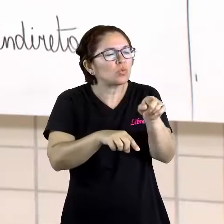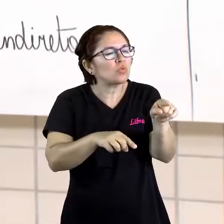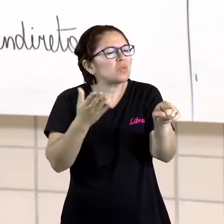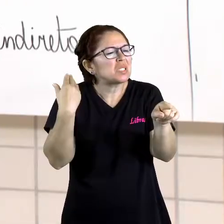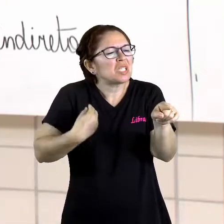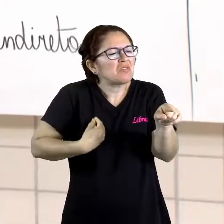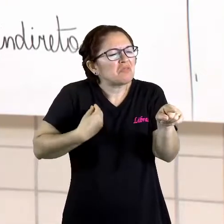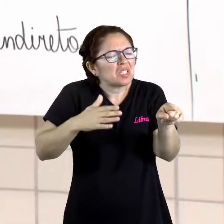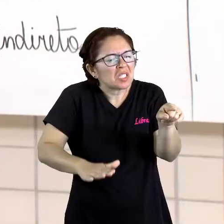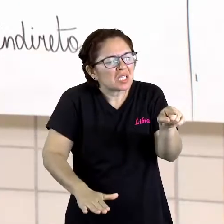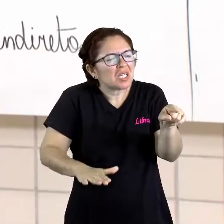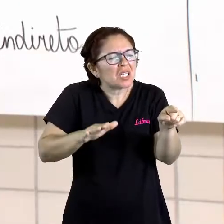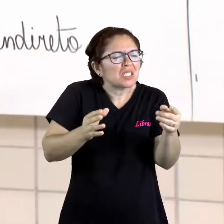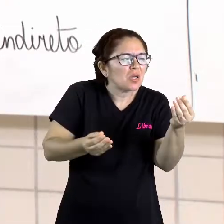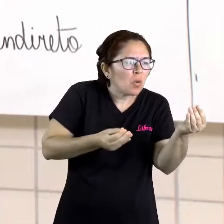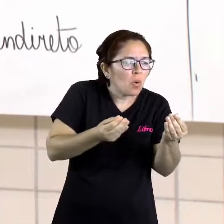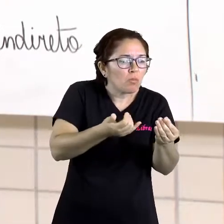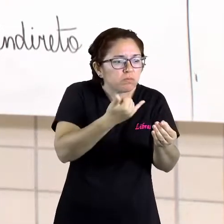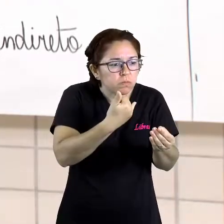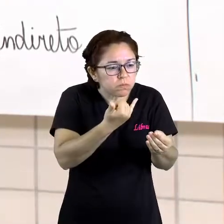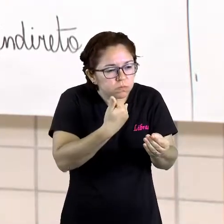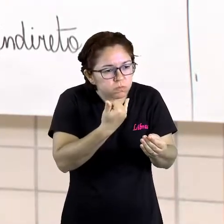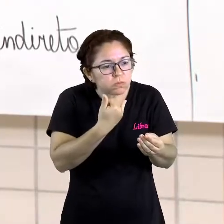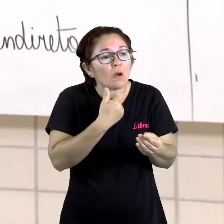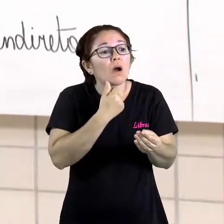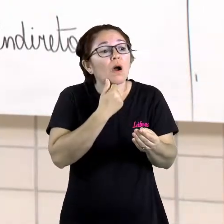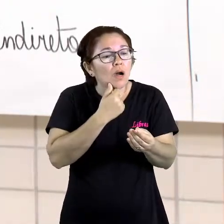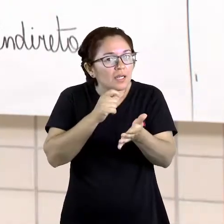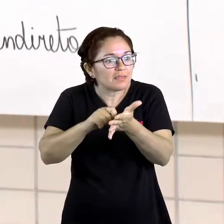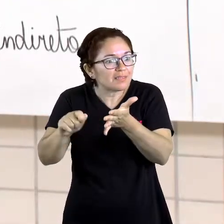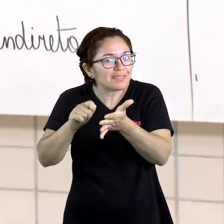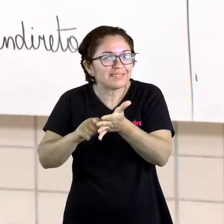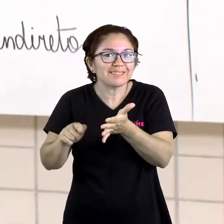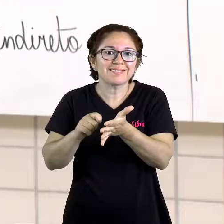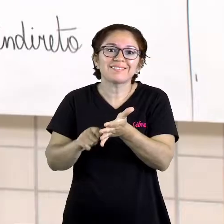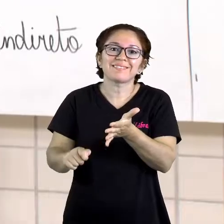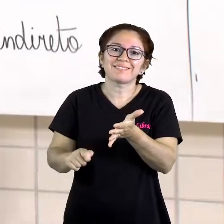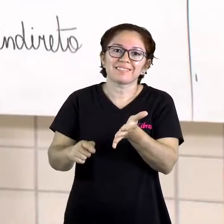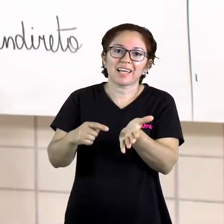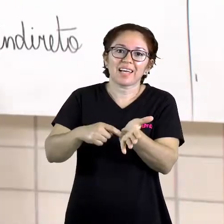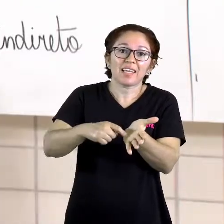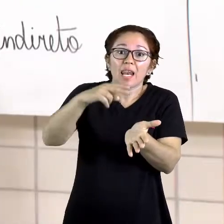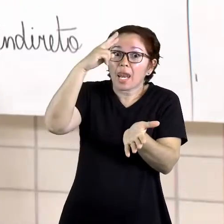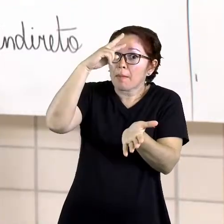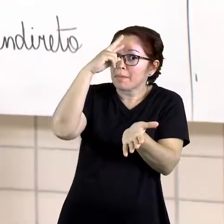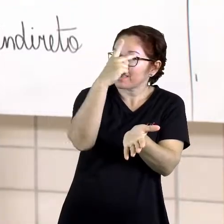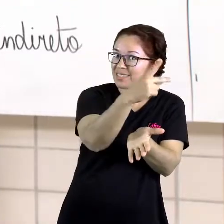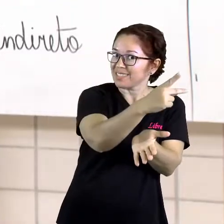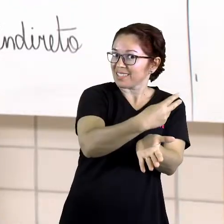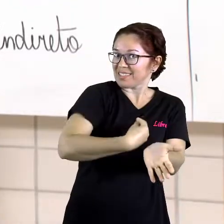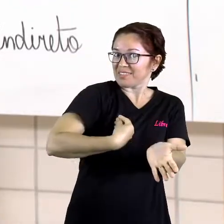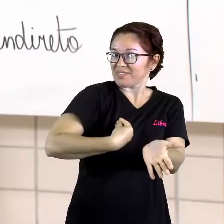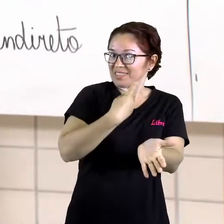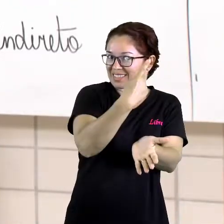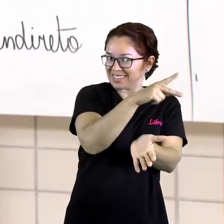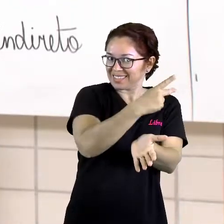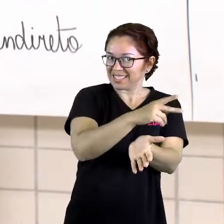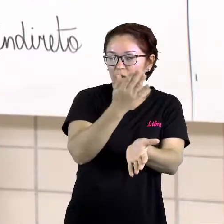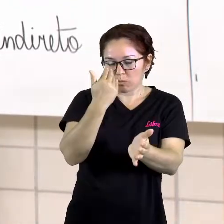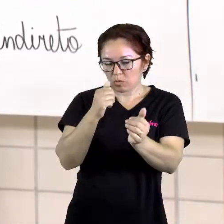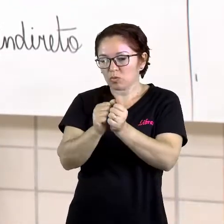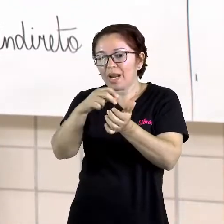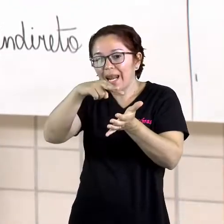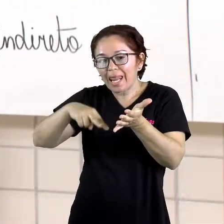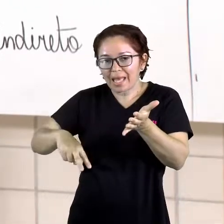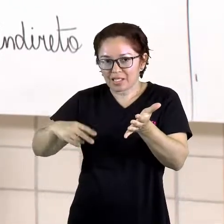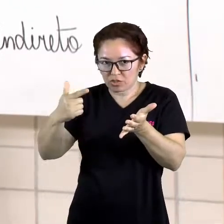literária. Agora, eu quero que vocês releiam comigo esse fragmento. Nós já relemos. Vamos ler novamente. Hoje